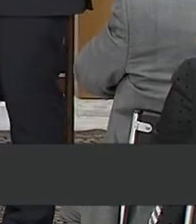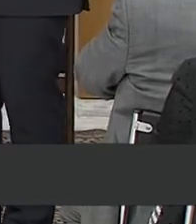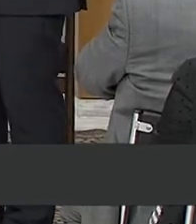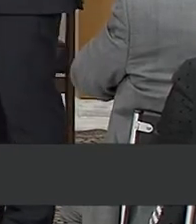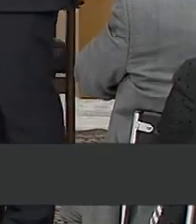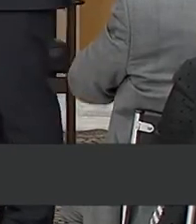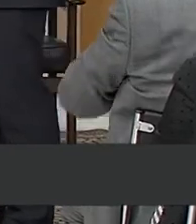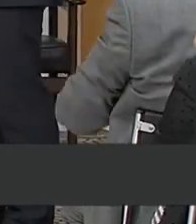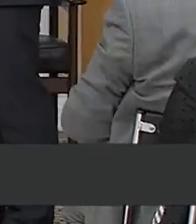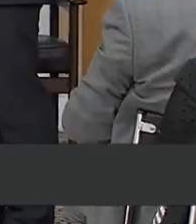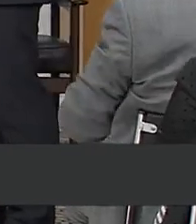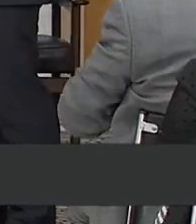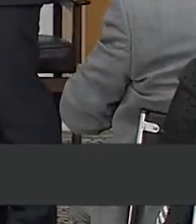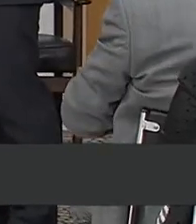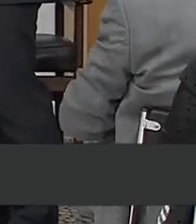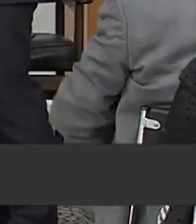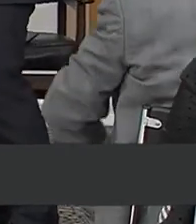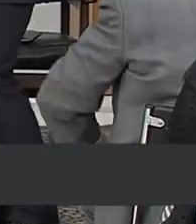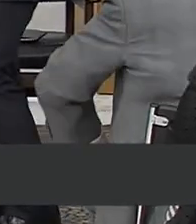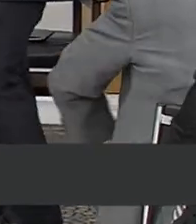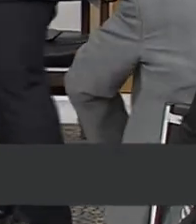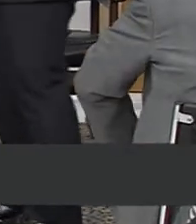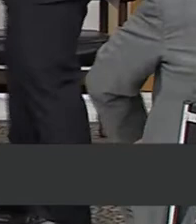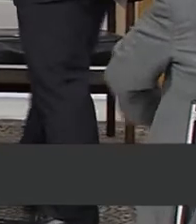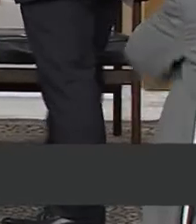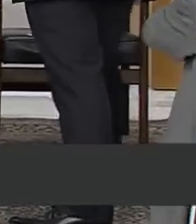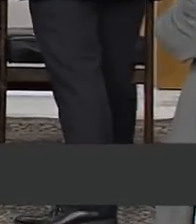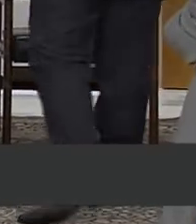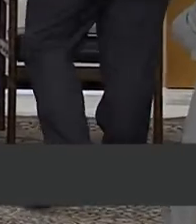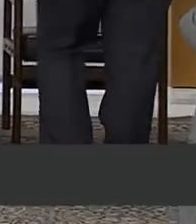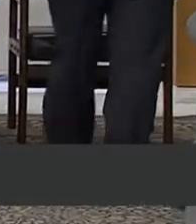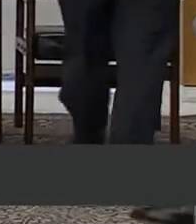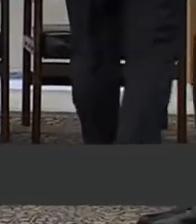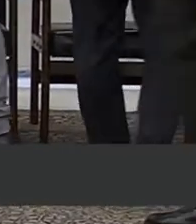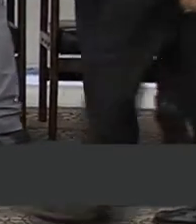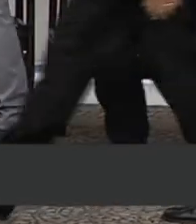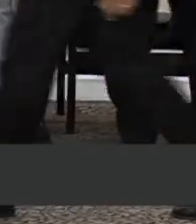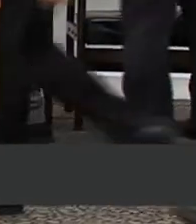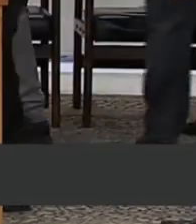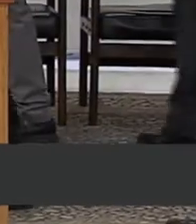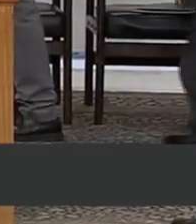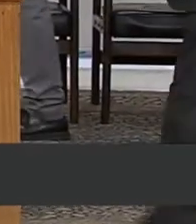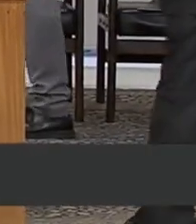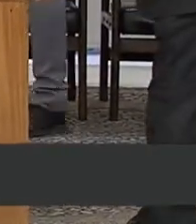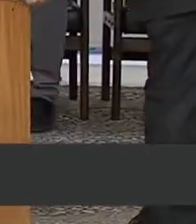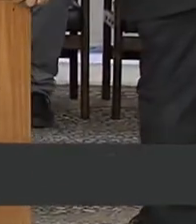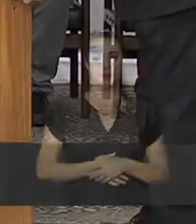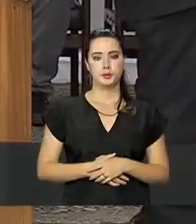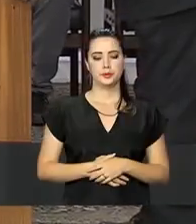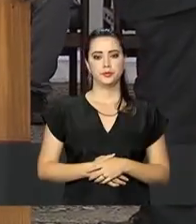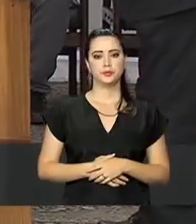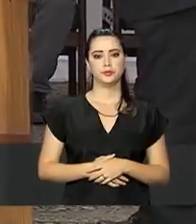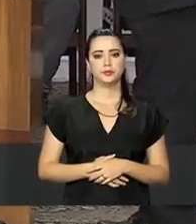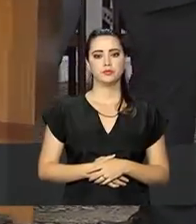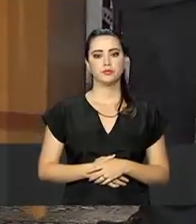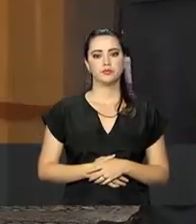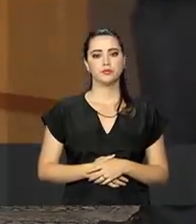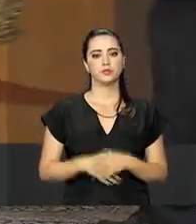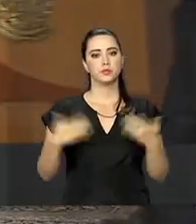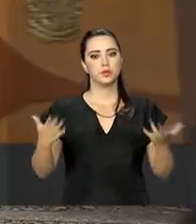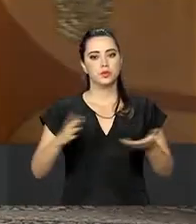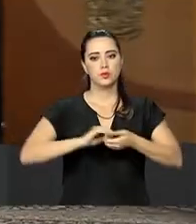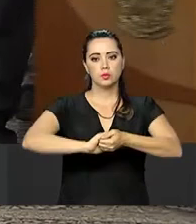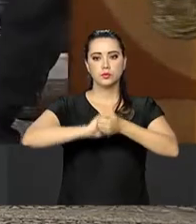senhoras e senhores com a palavra o presidente da república michel temer meus amigos eu vou